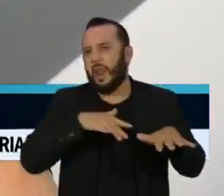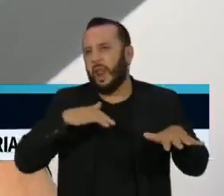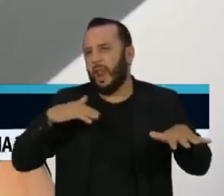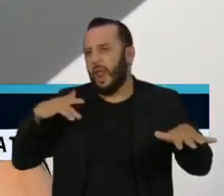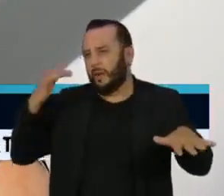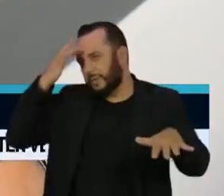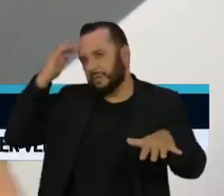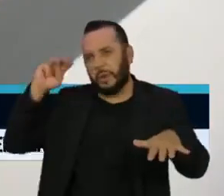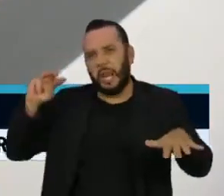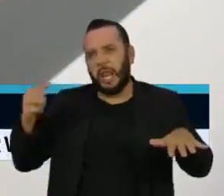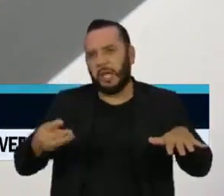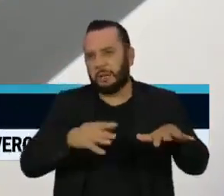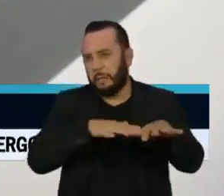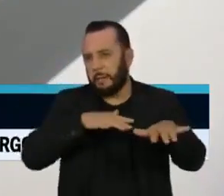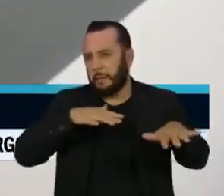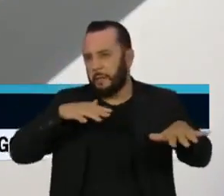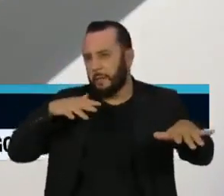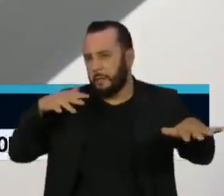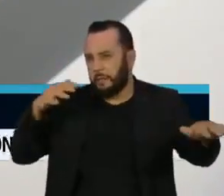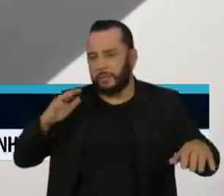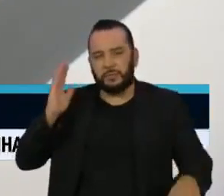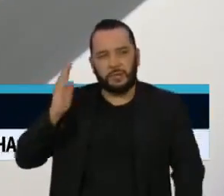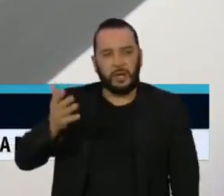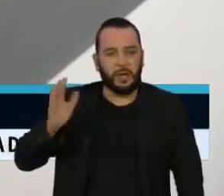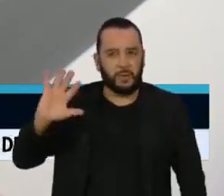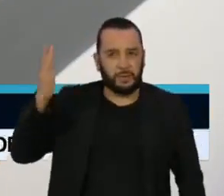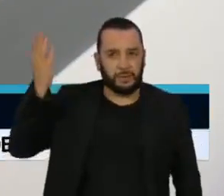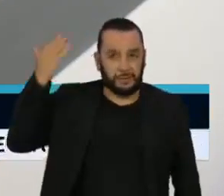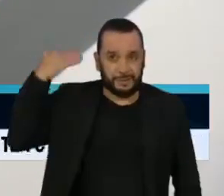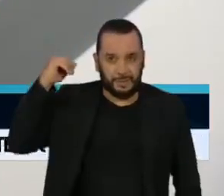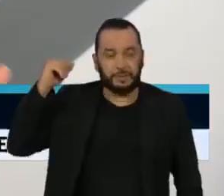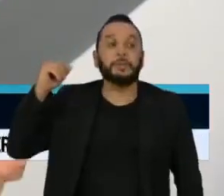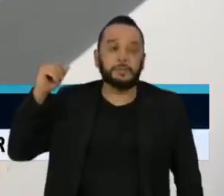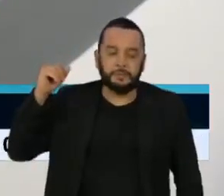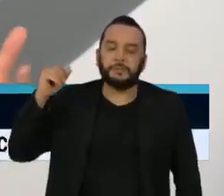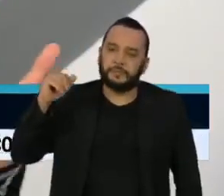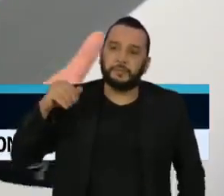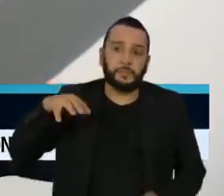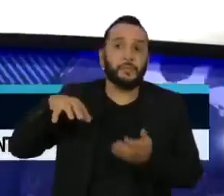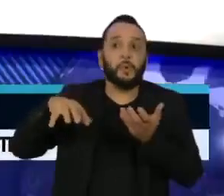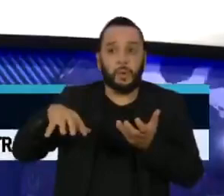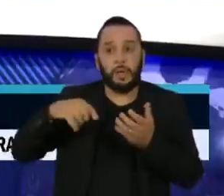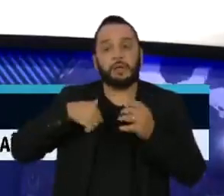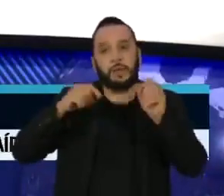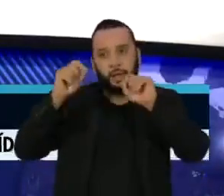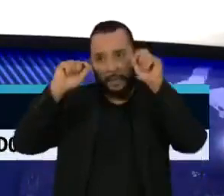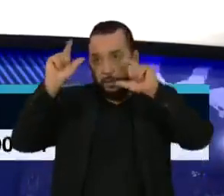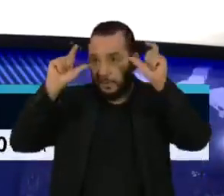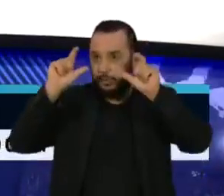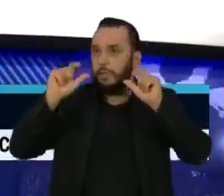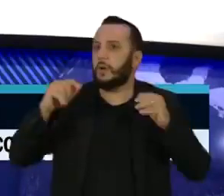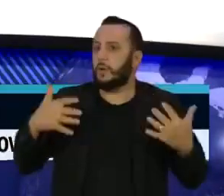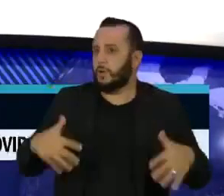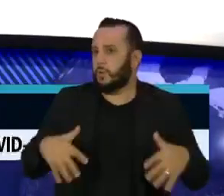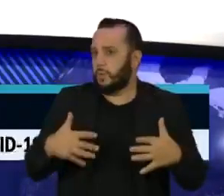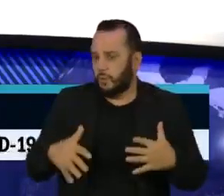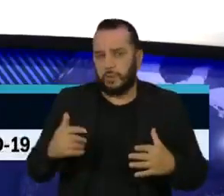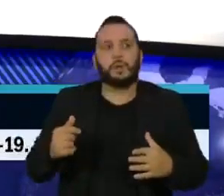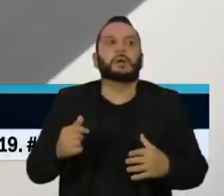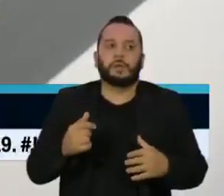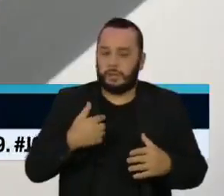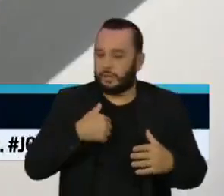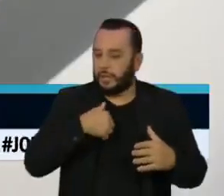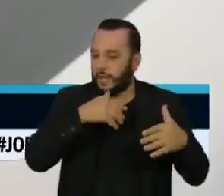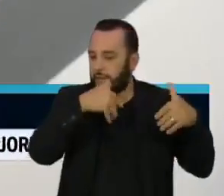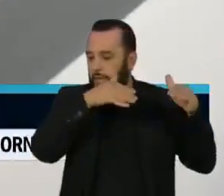1001 de pessoas não é como já ouvi antes na história do país você tem essa o congresso mais aberto para deixar essa